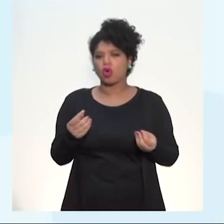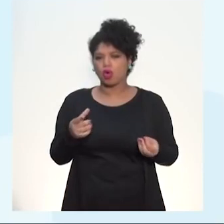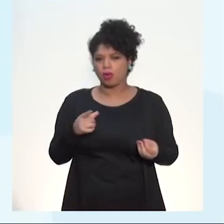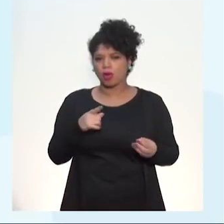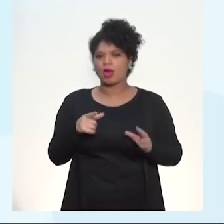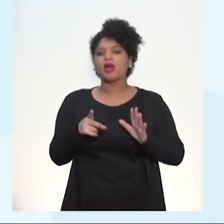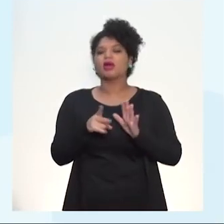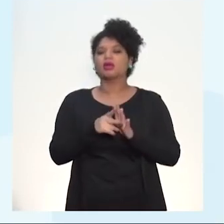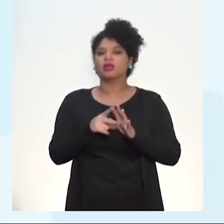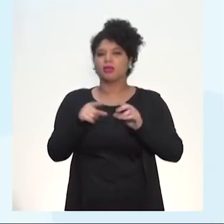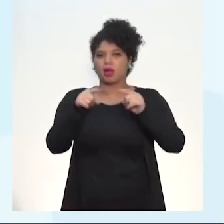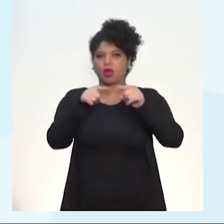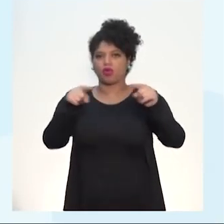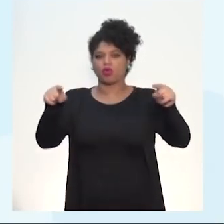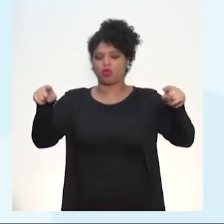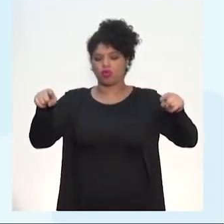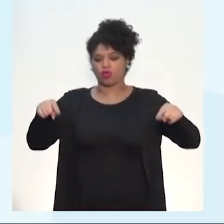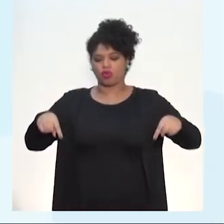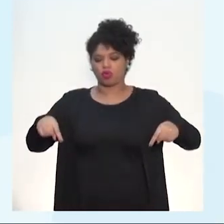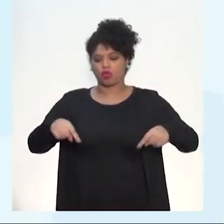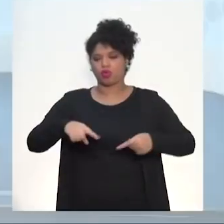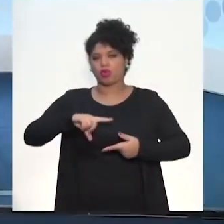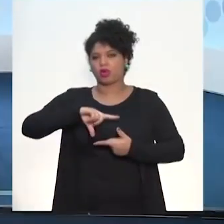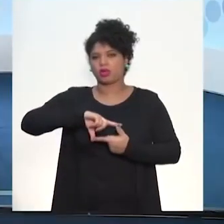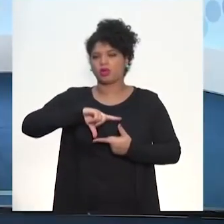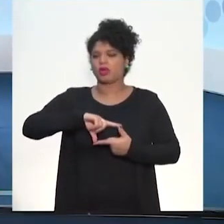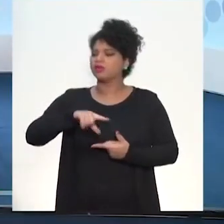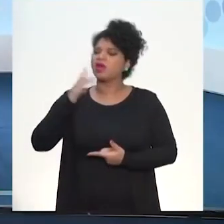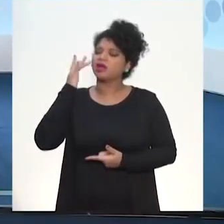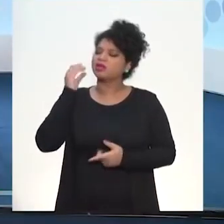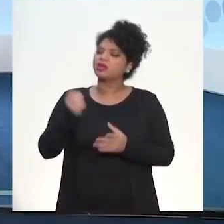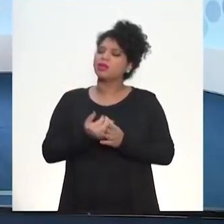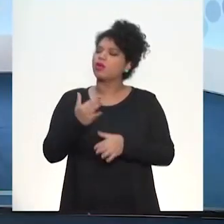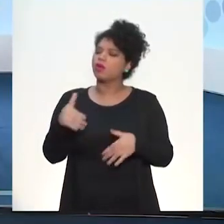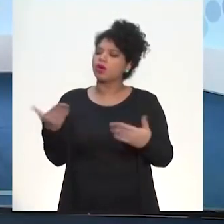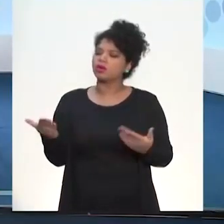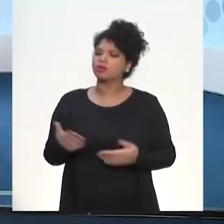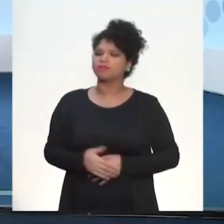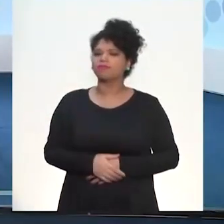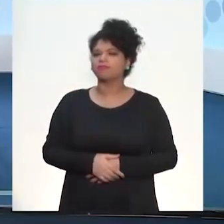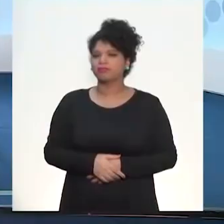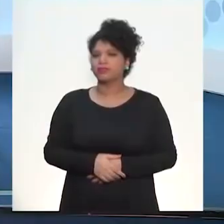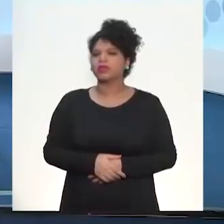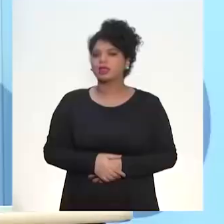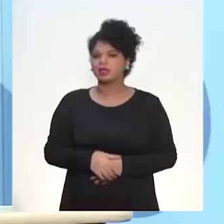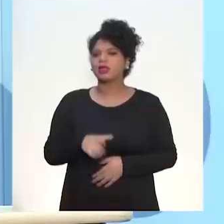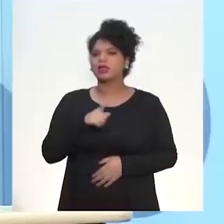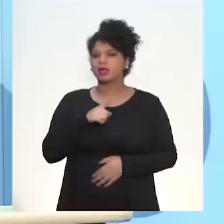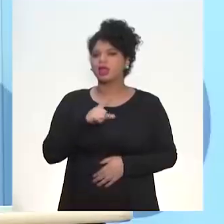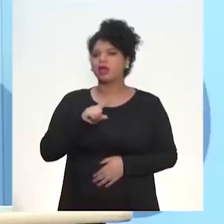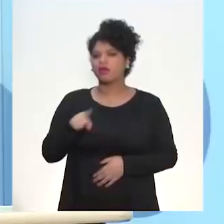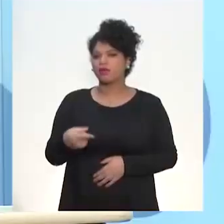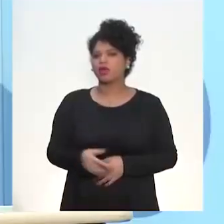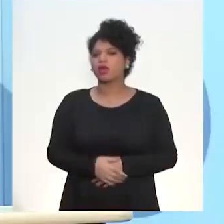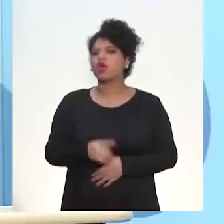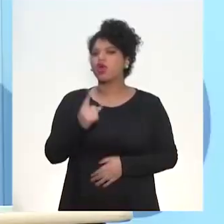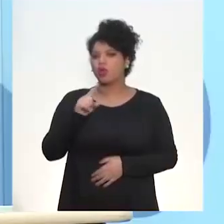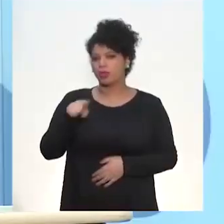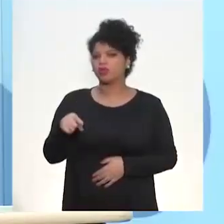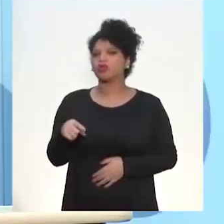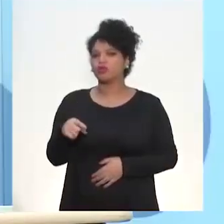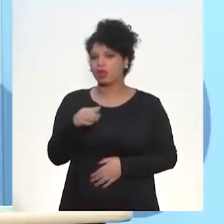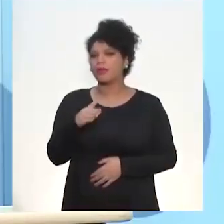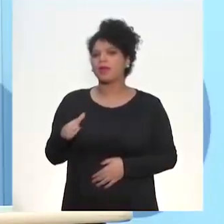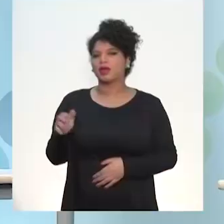bloco retangular de cima. Professora Inês, quanto tempo para essa atividade? Professora Roberta, aí também tem número com vírgula, tal, 1 minuto e